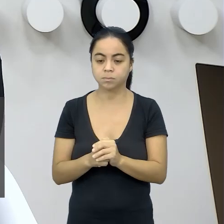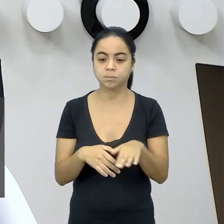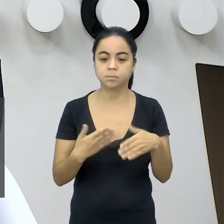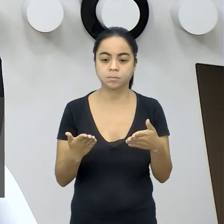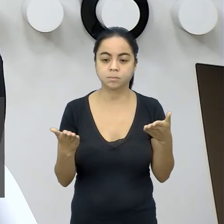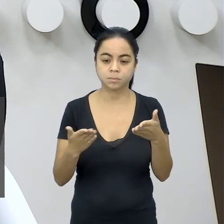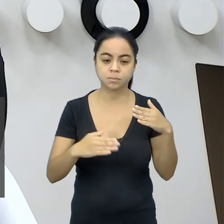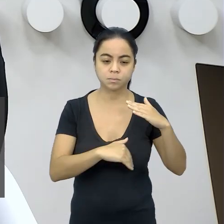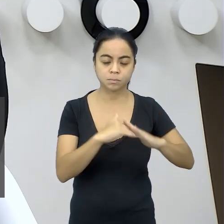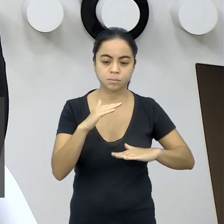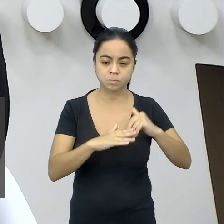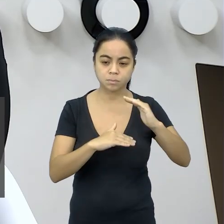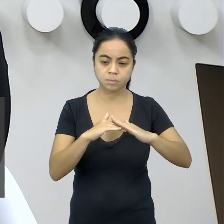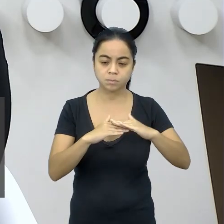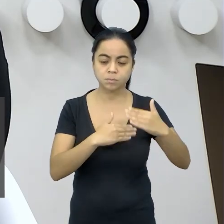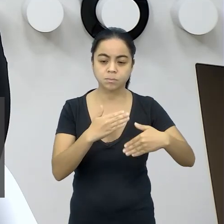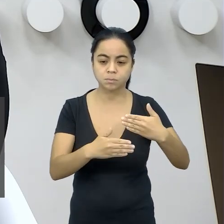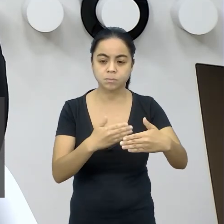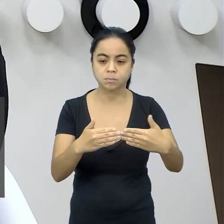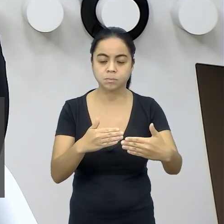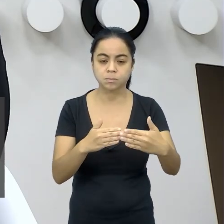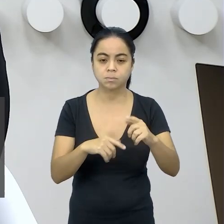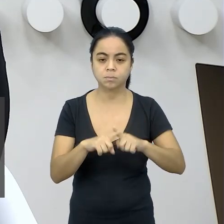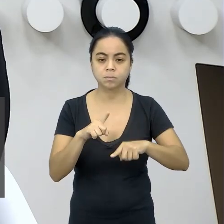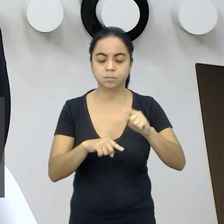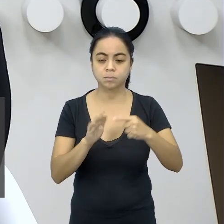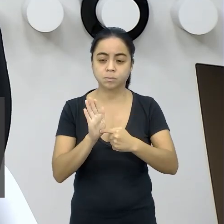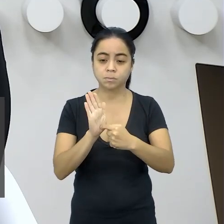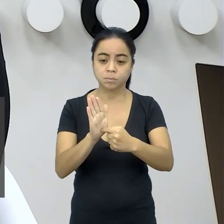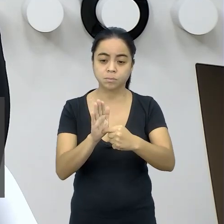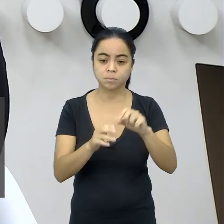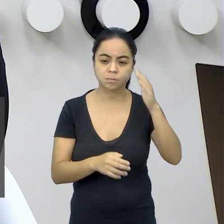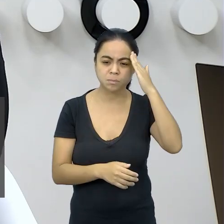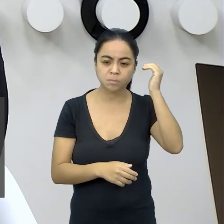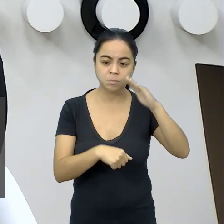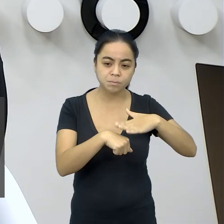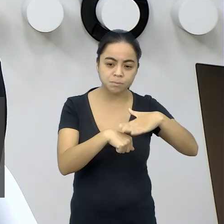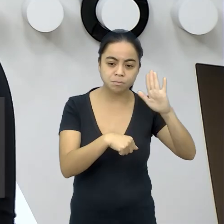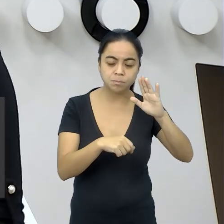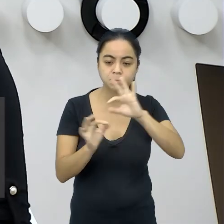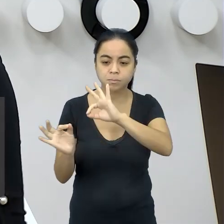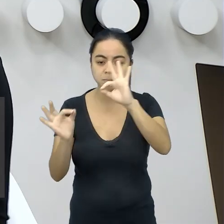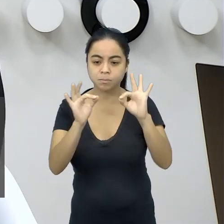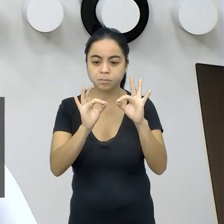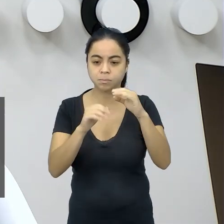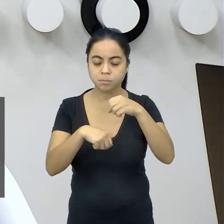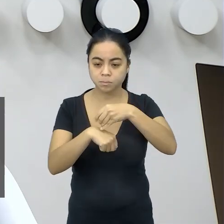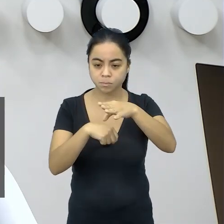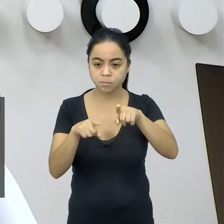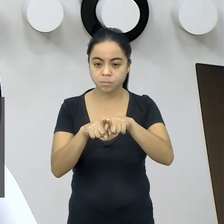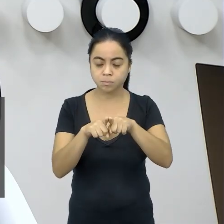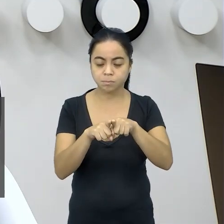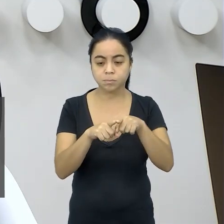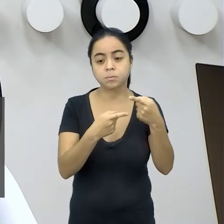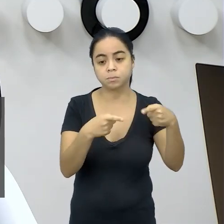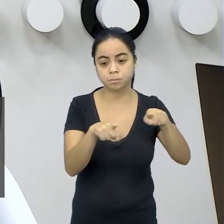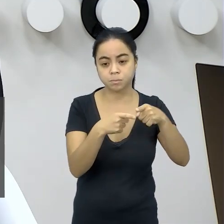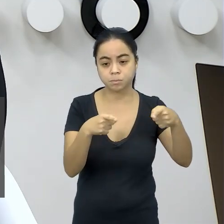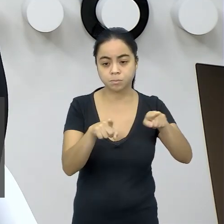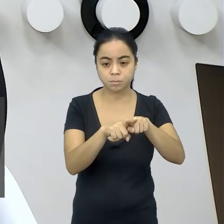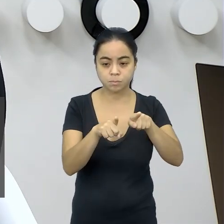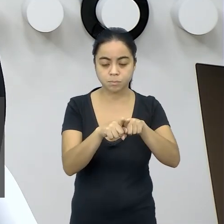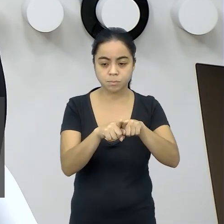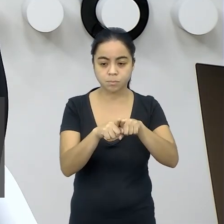nesse processo, o material orienta, né? Com saiba mais, indicações de vídeos, no caso aqui foi uma música, né? Sugestões